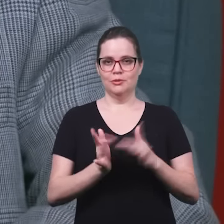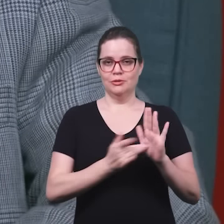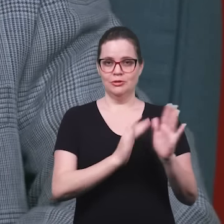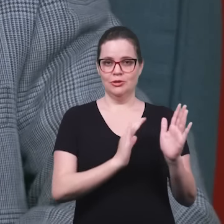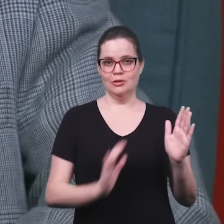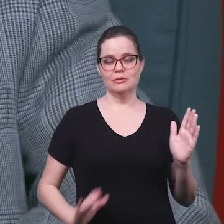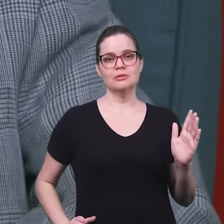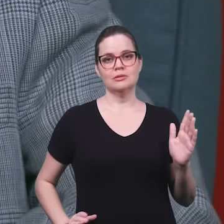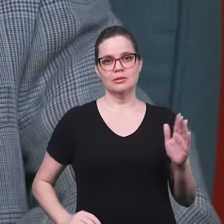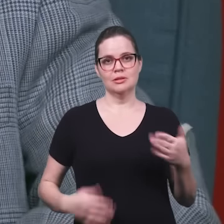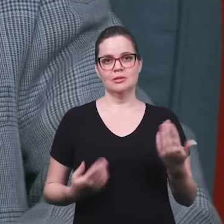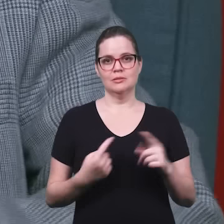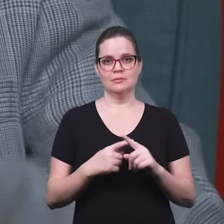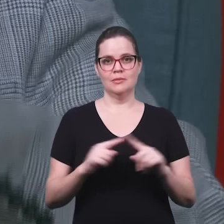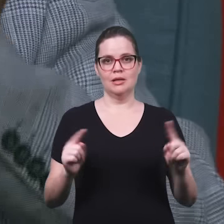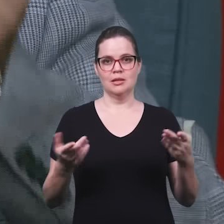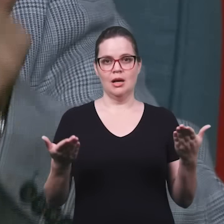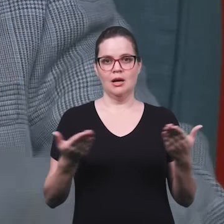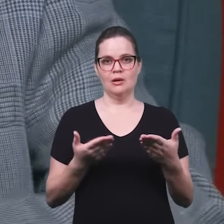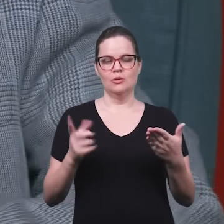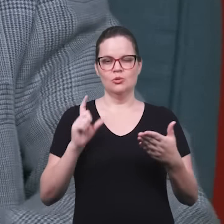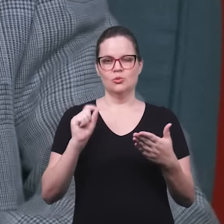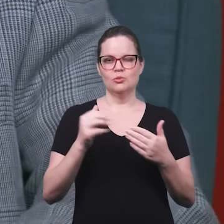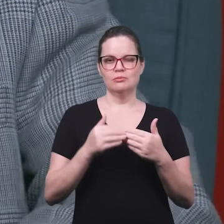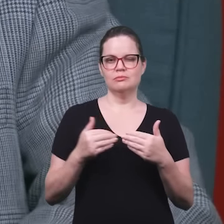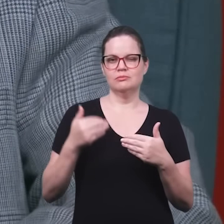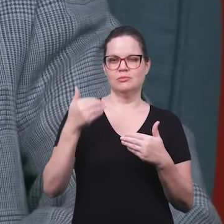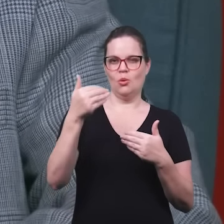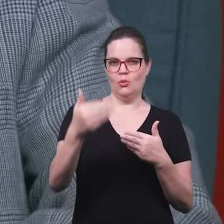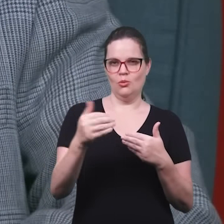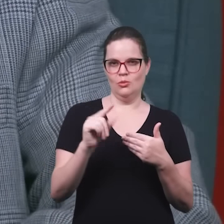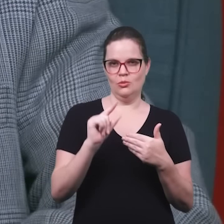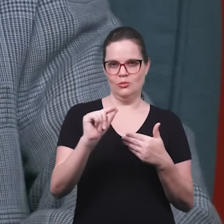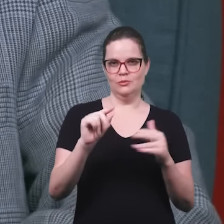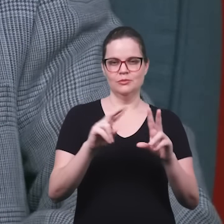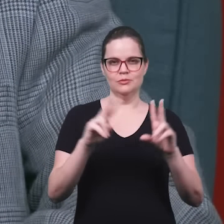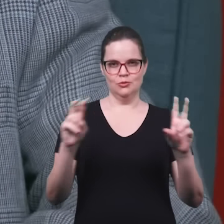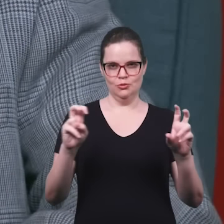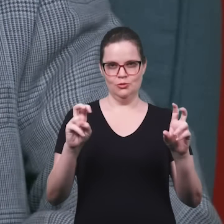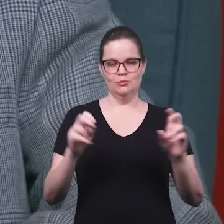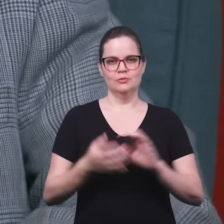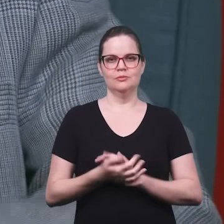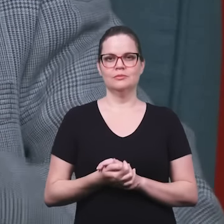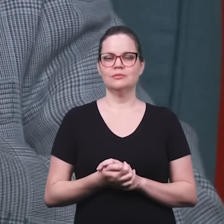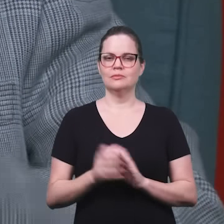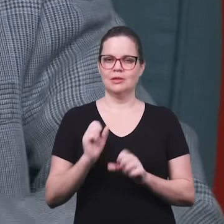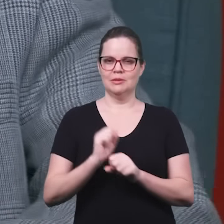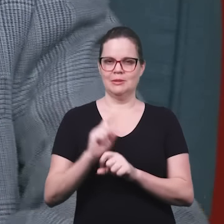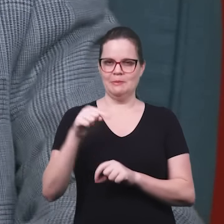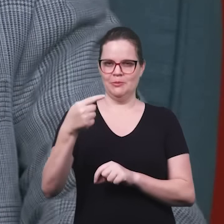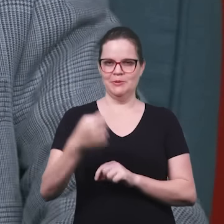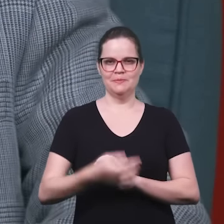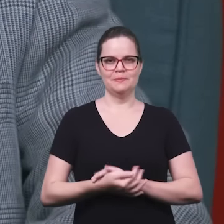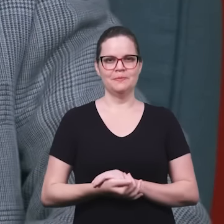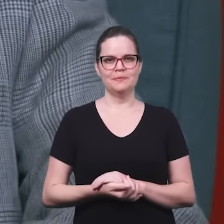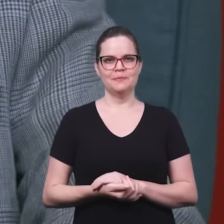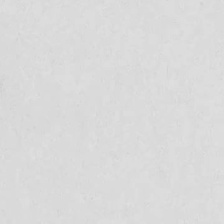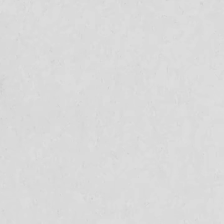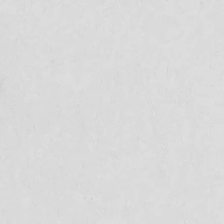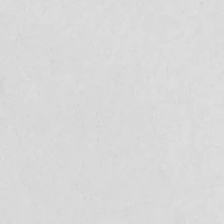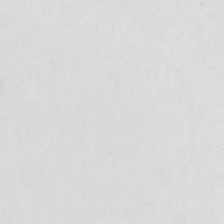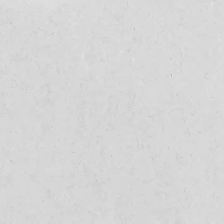que estamos tratando, agora num pouquinho mais avançado sobre a igreja como corpo. Mas isso depois da nossa